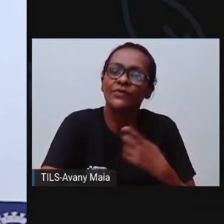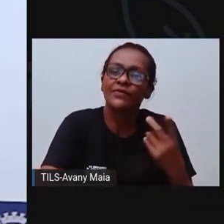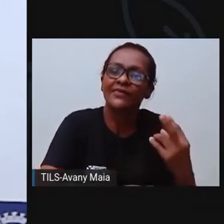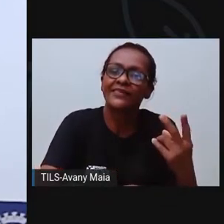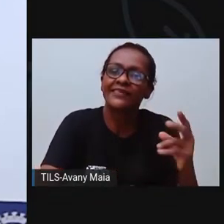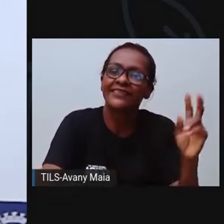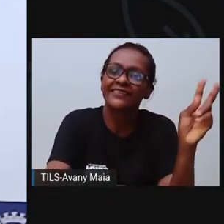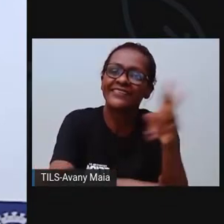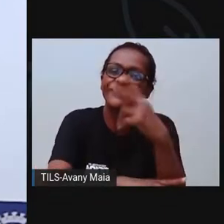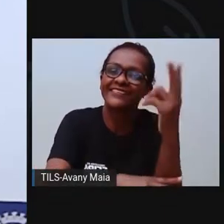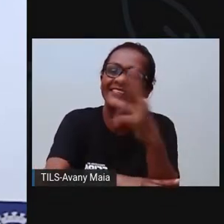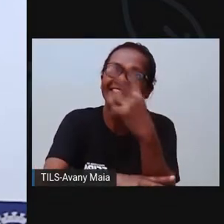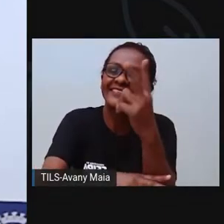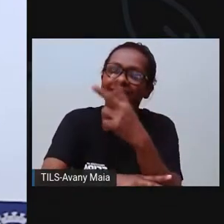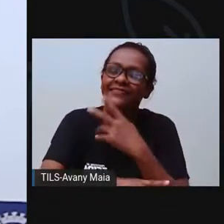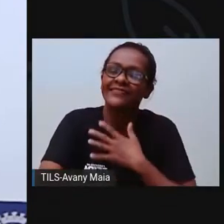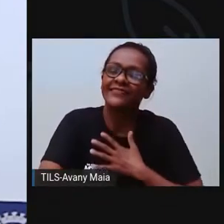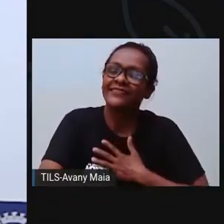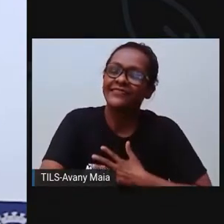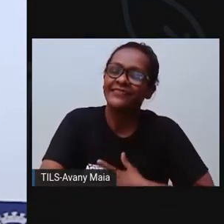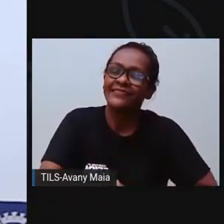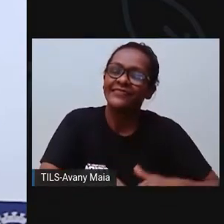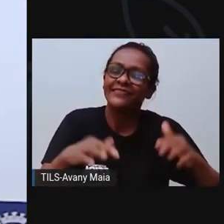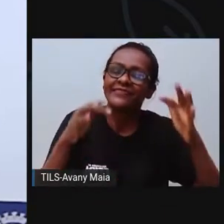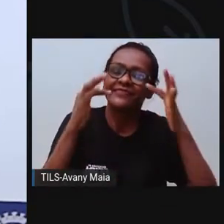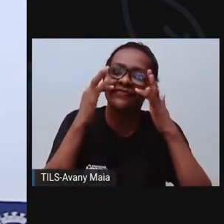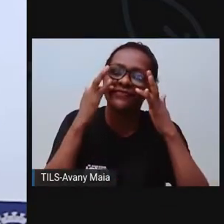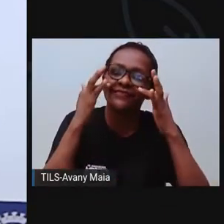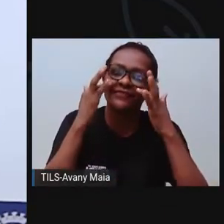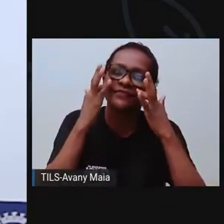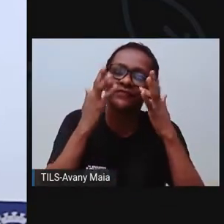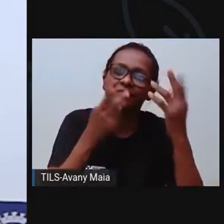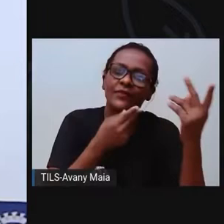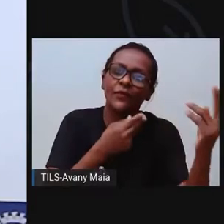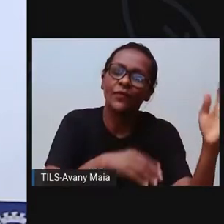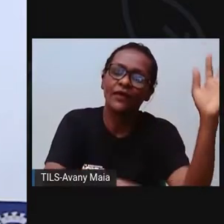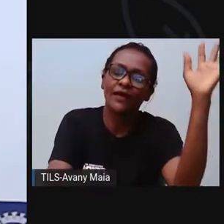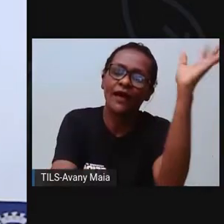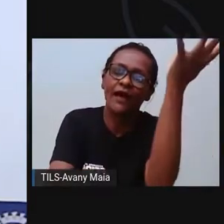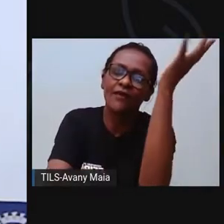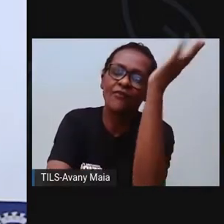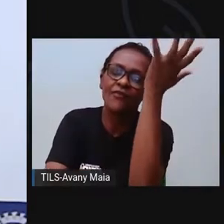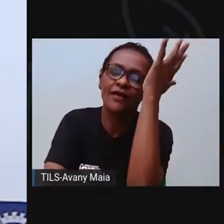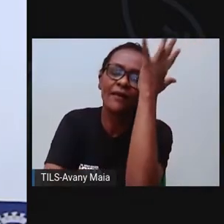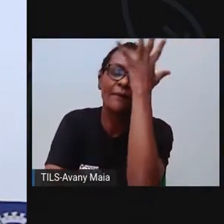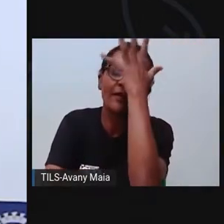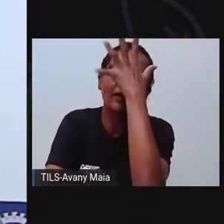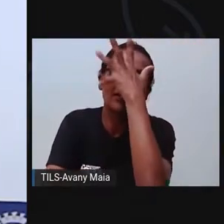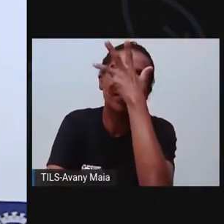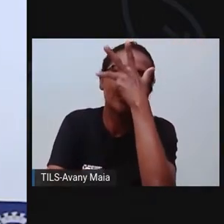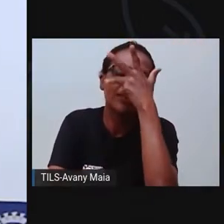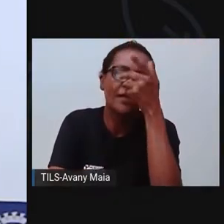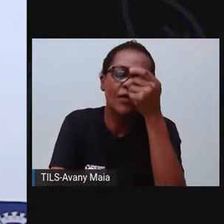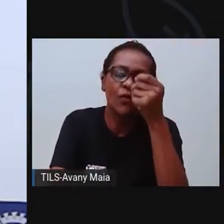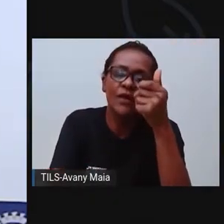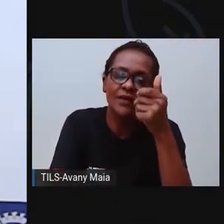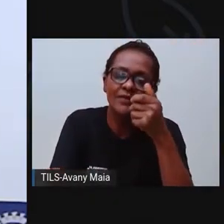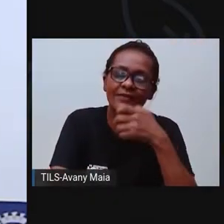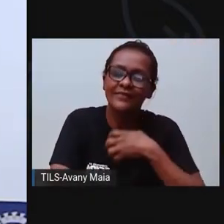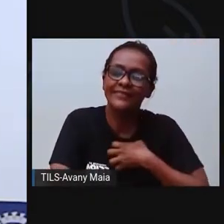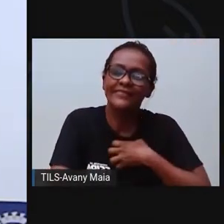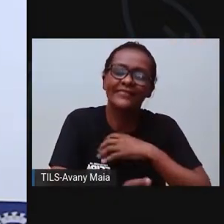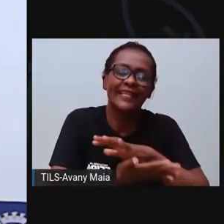bem calmo e concentrado, como uma árvore bonita, e por isso quase não percebe o